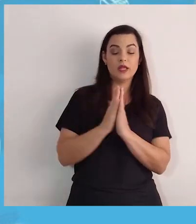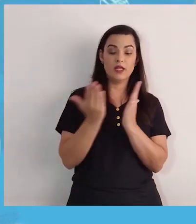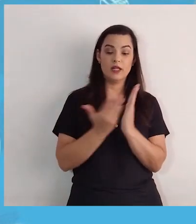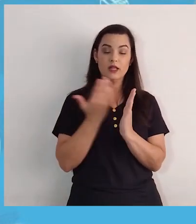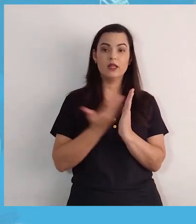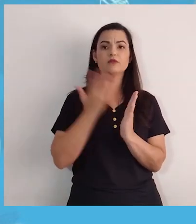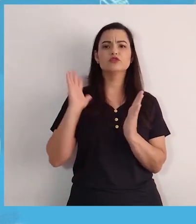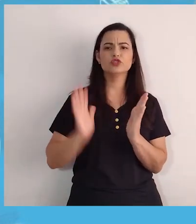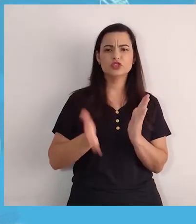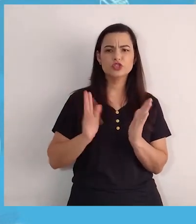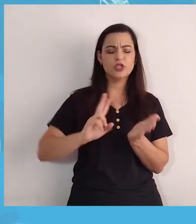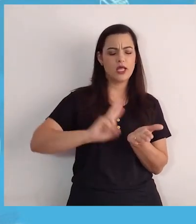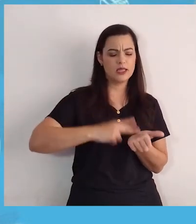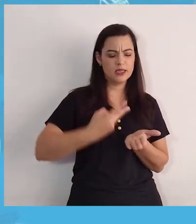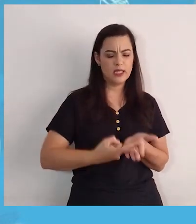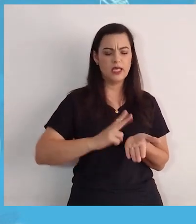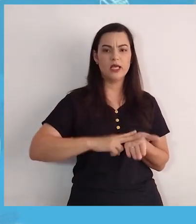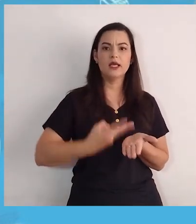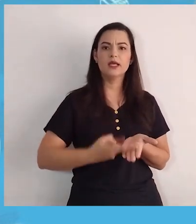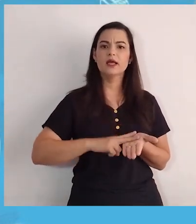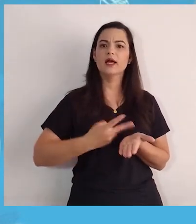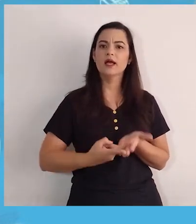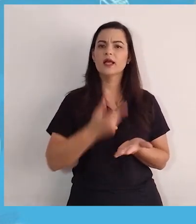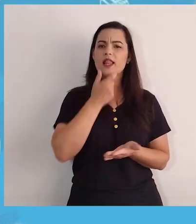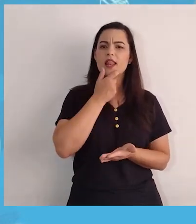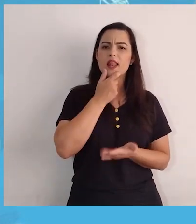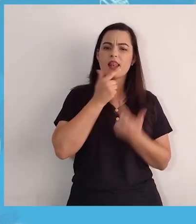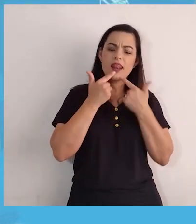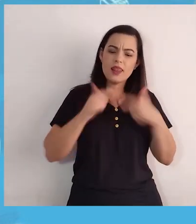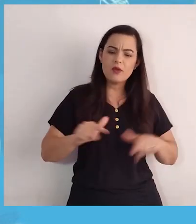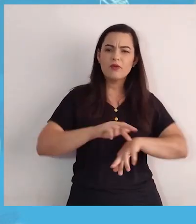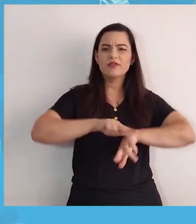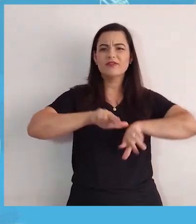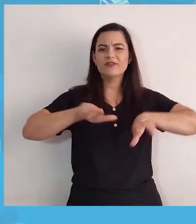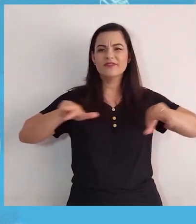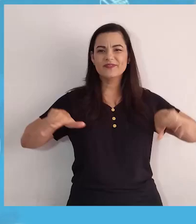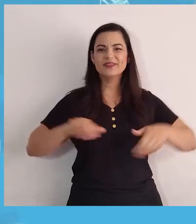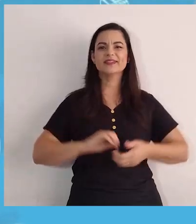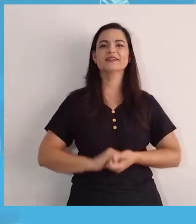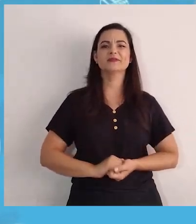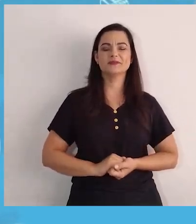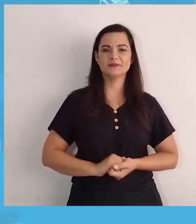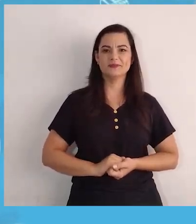para diversos idiomas. Tchau. Beijos.